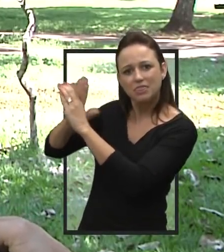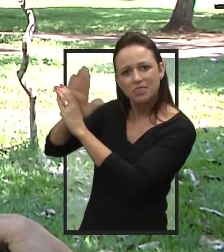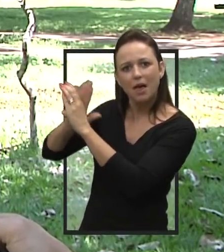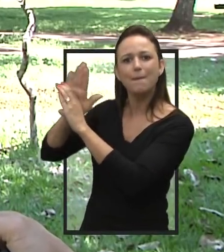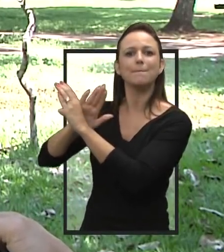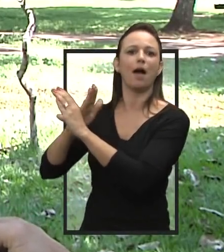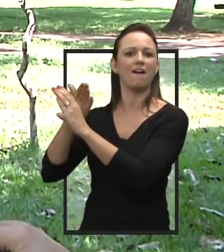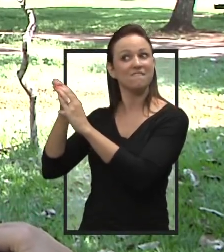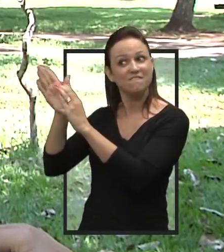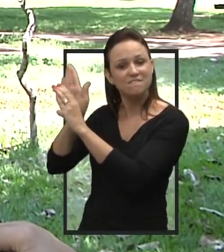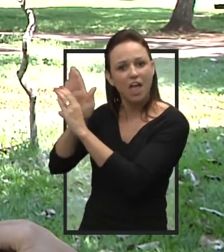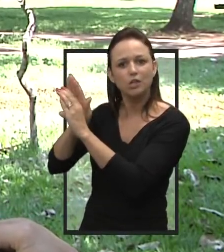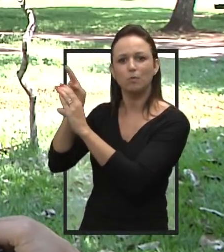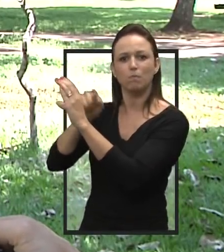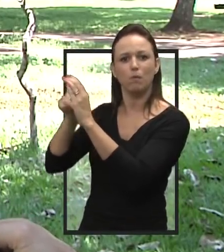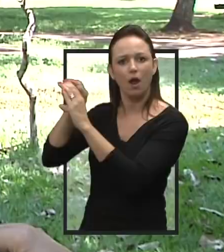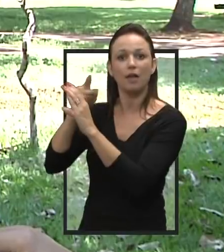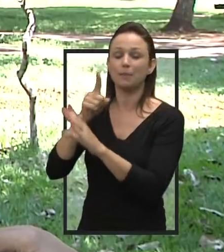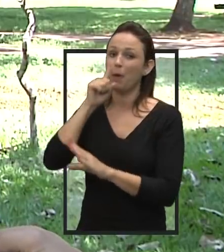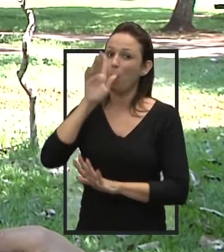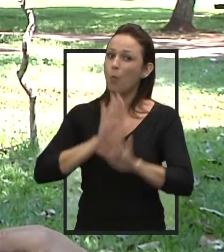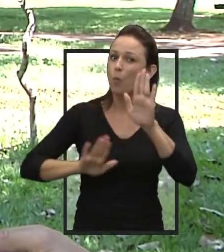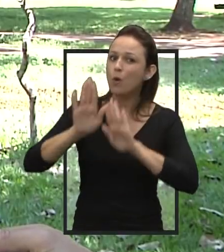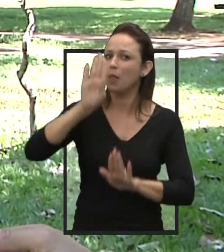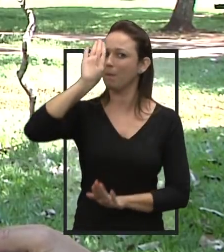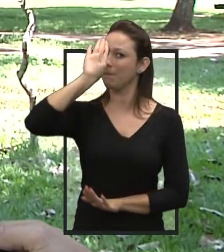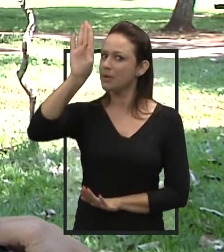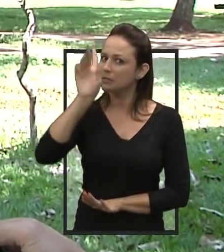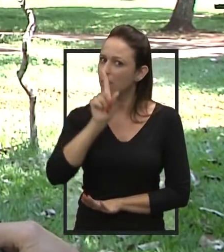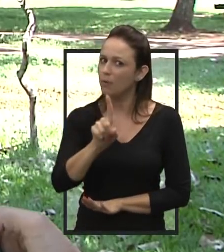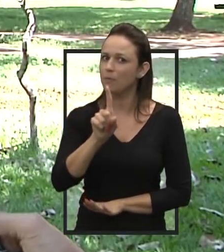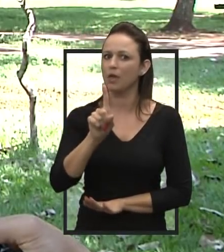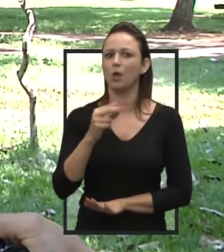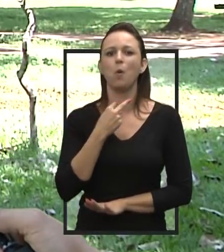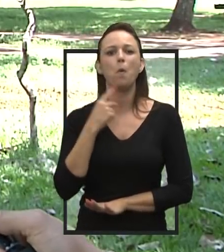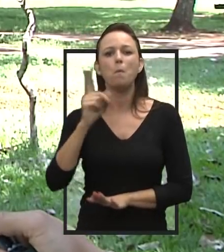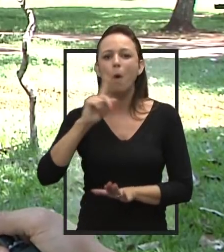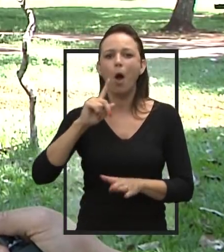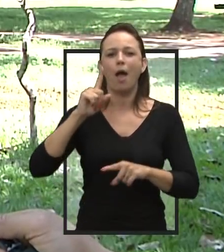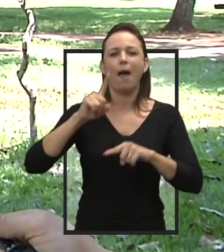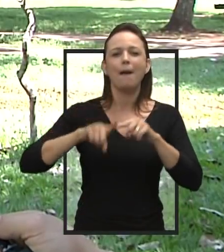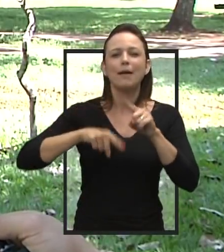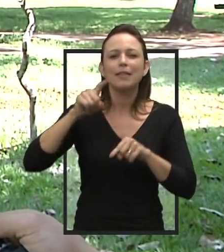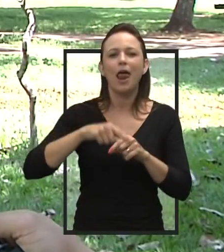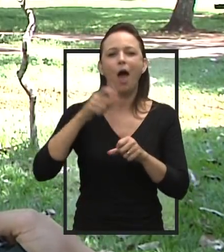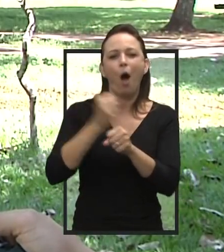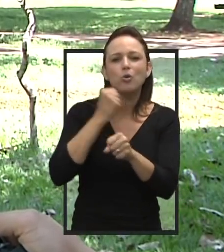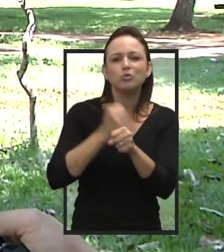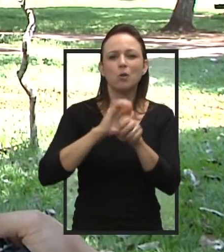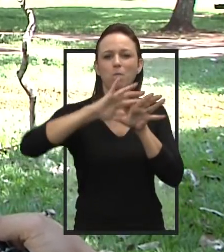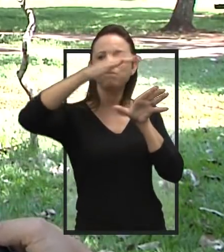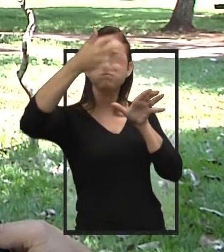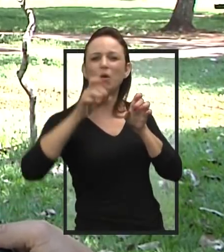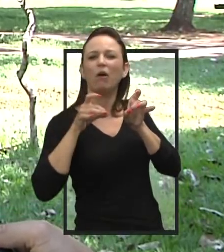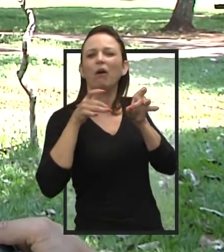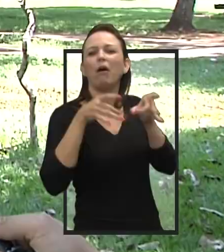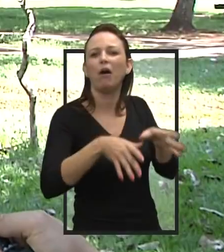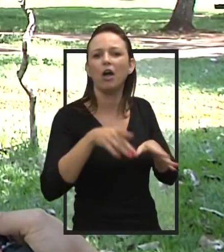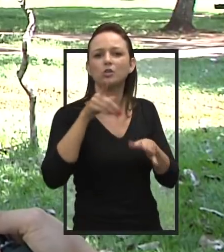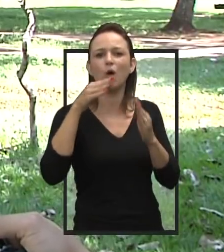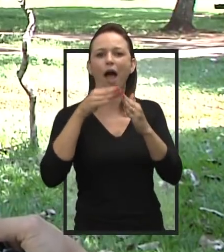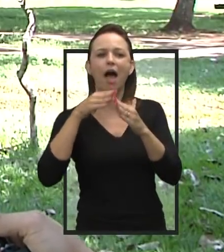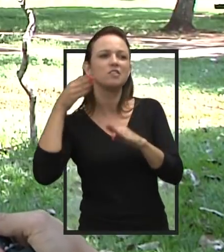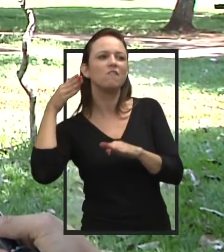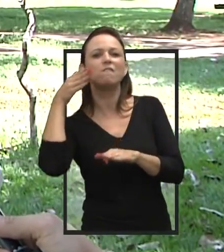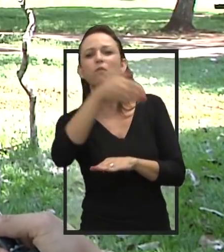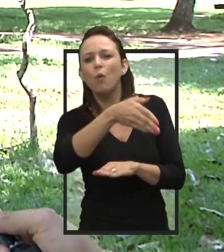muro. Você tem que tomar cuidado, principalmente, de não deixar pilha de material de construção ou entulho no fundo